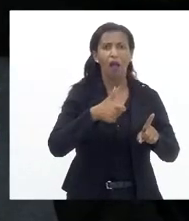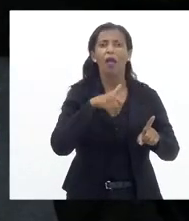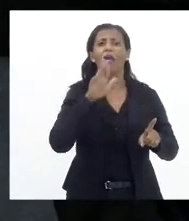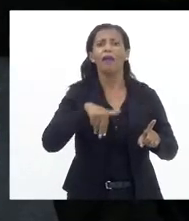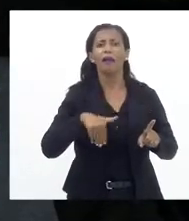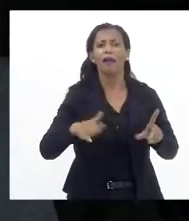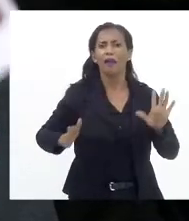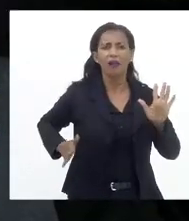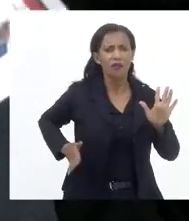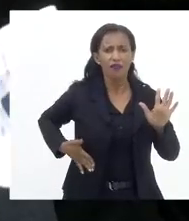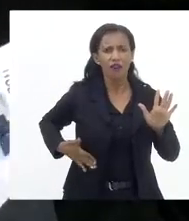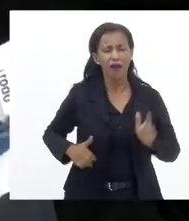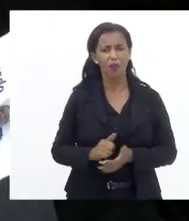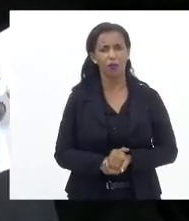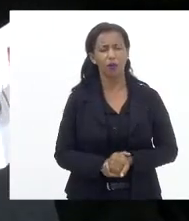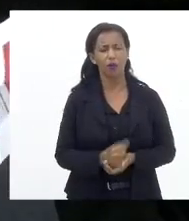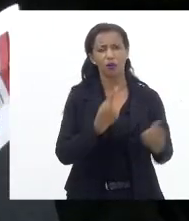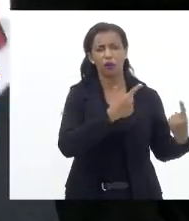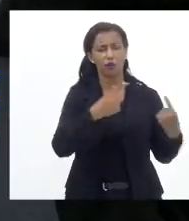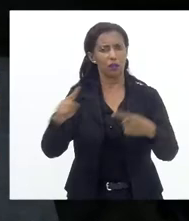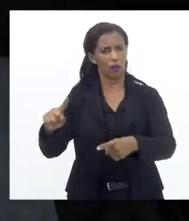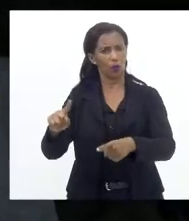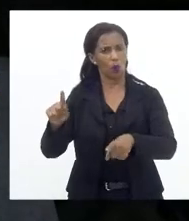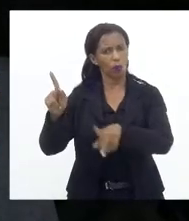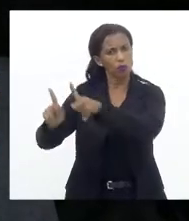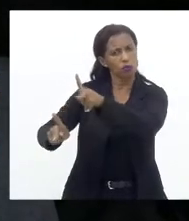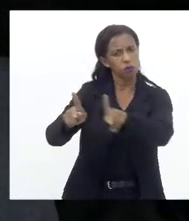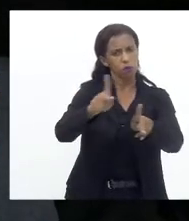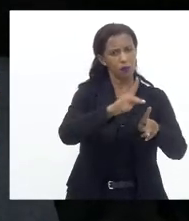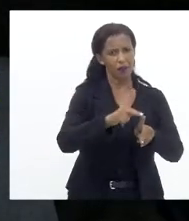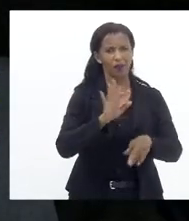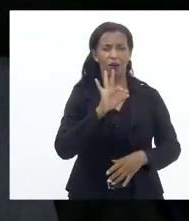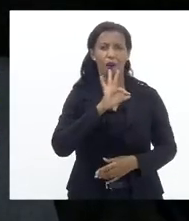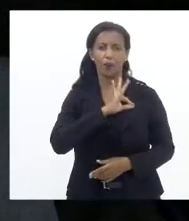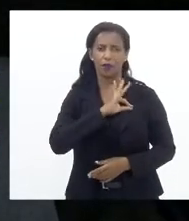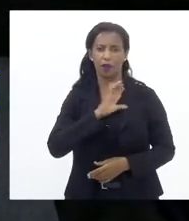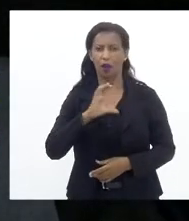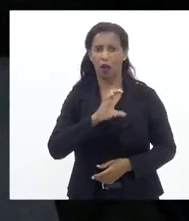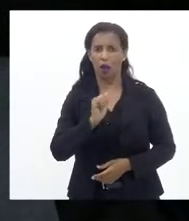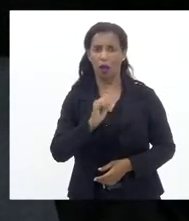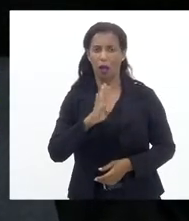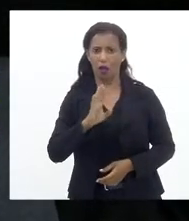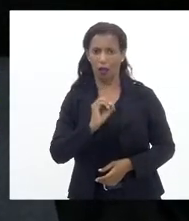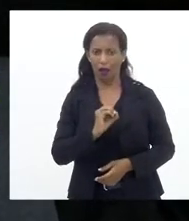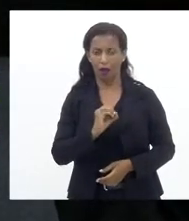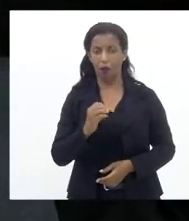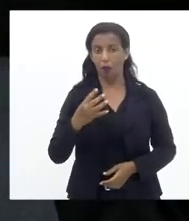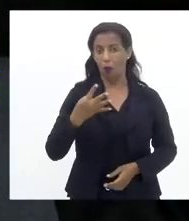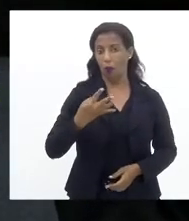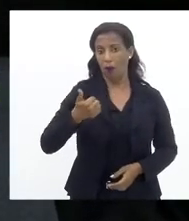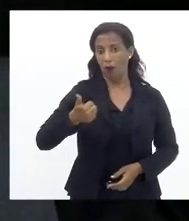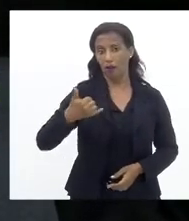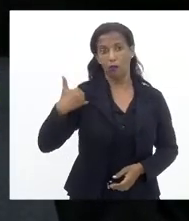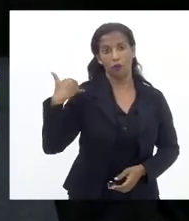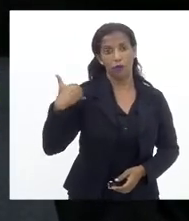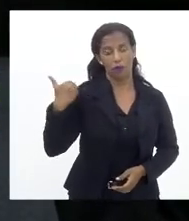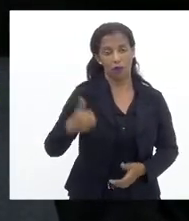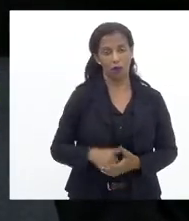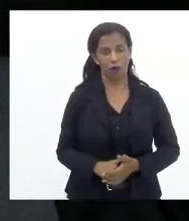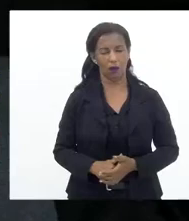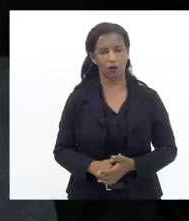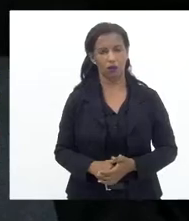vagabundo que aterroriza a população de bem agora um policial cabo mordendo de 41 anos